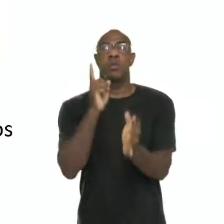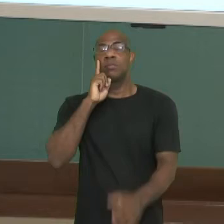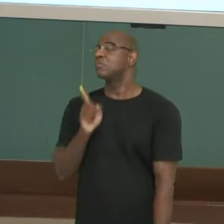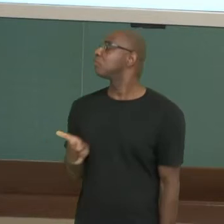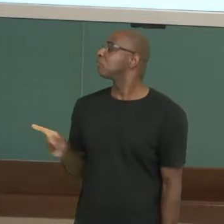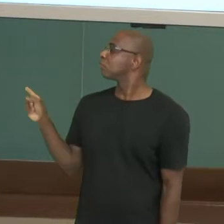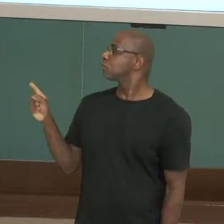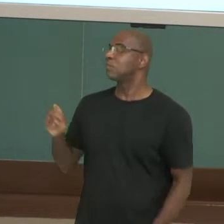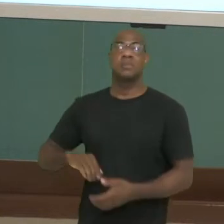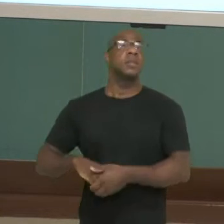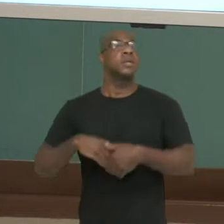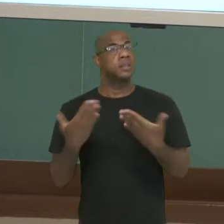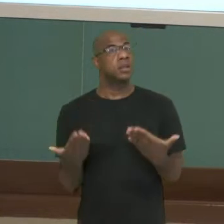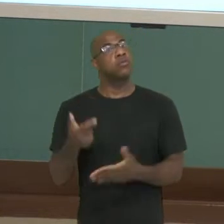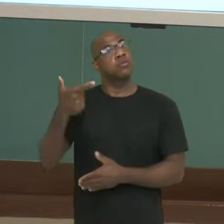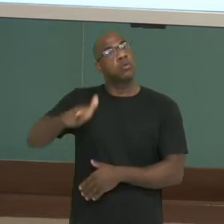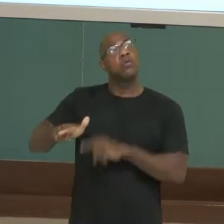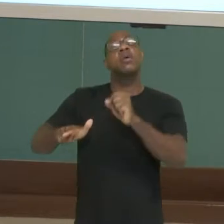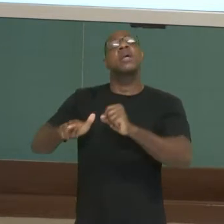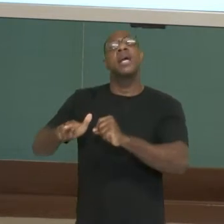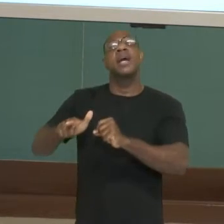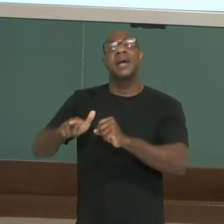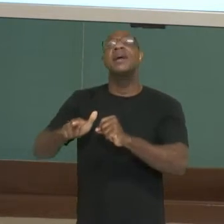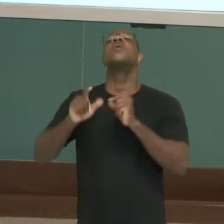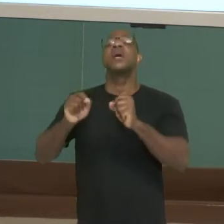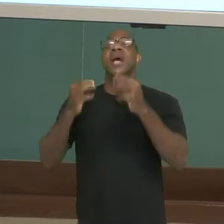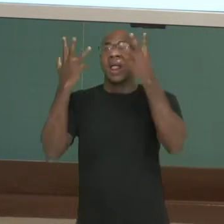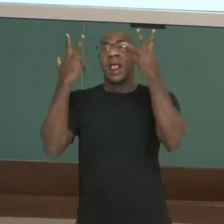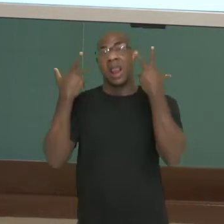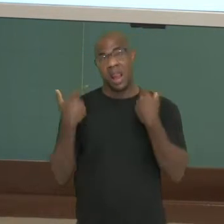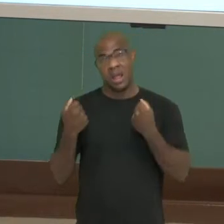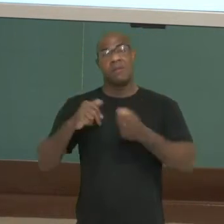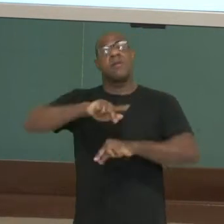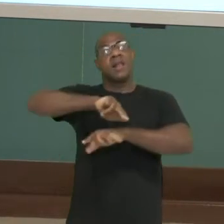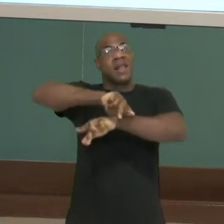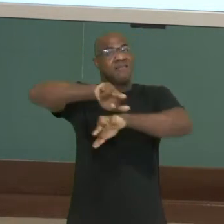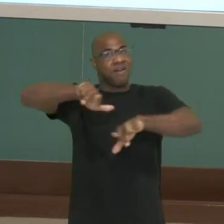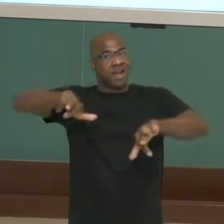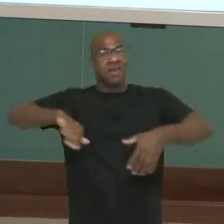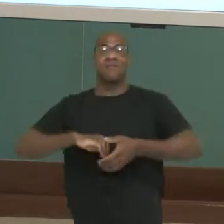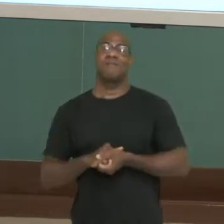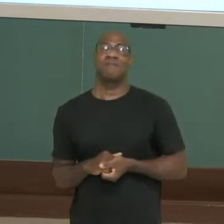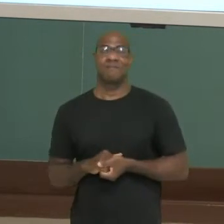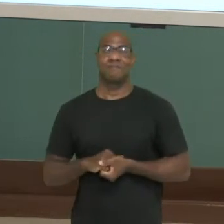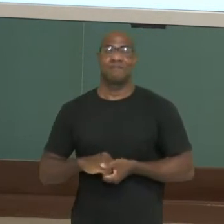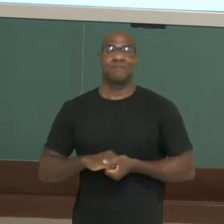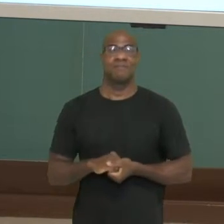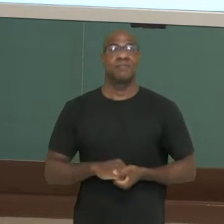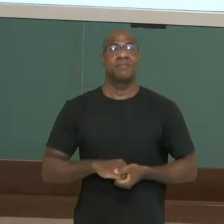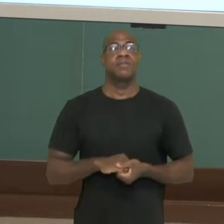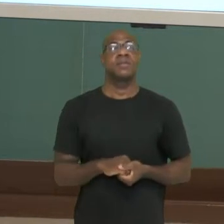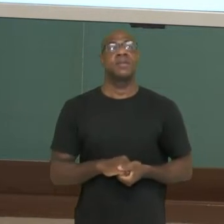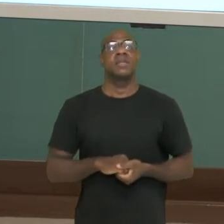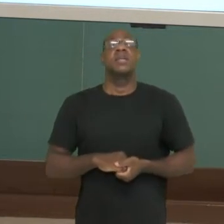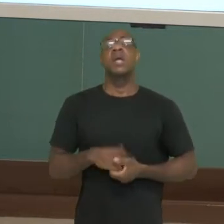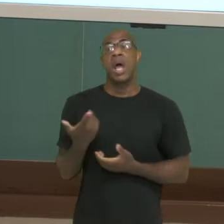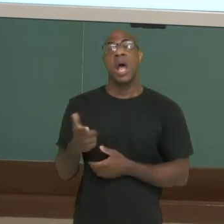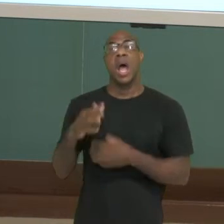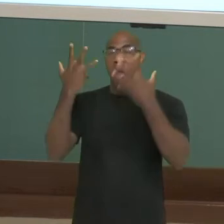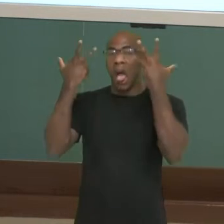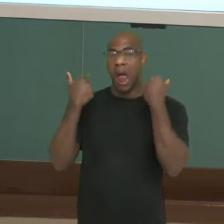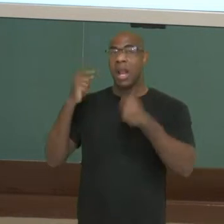então aqui novamente nós temos a imagem de vários leões. Esses leões,